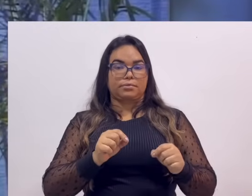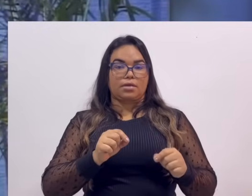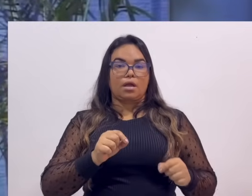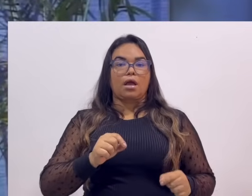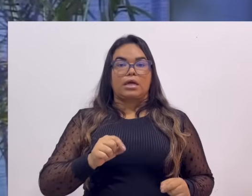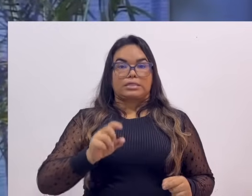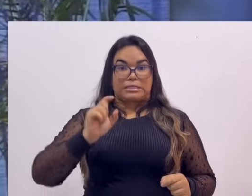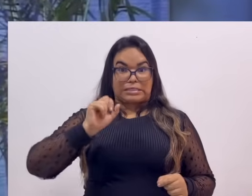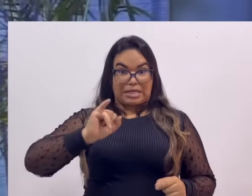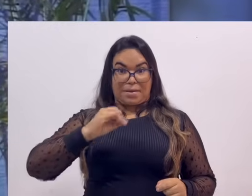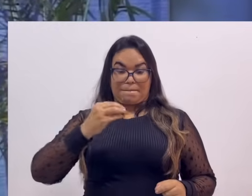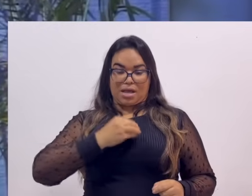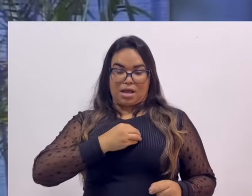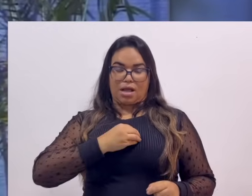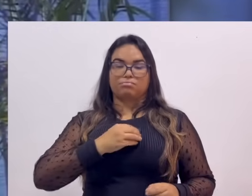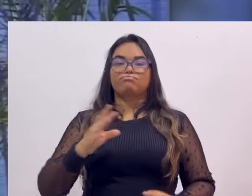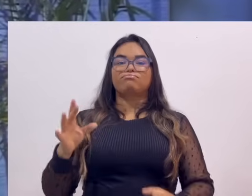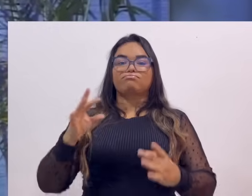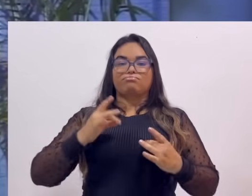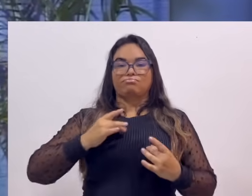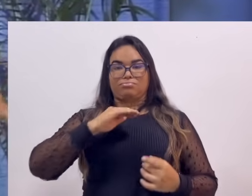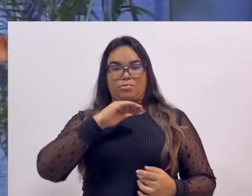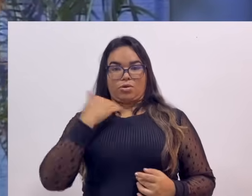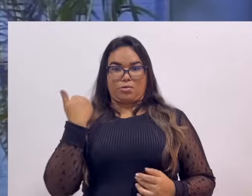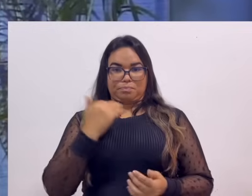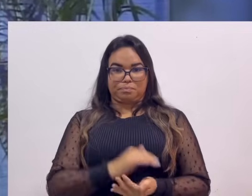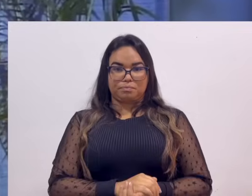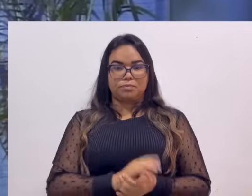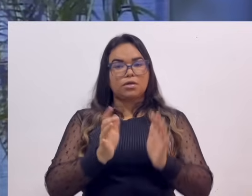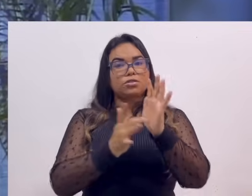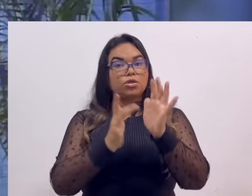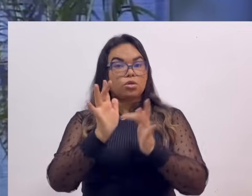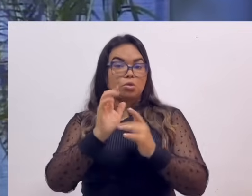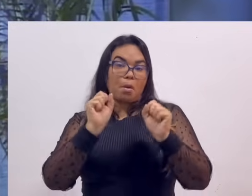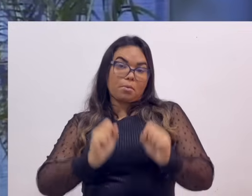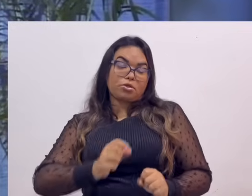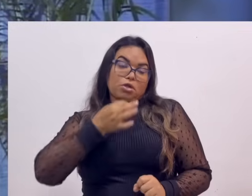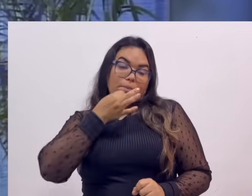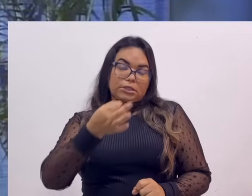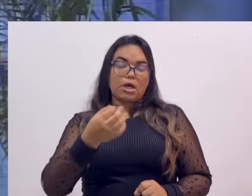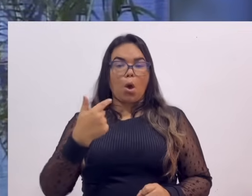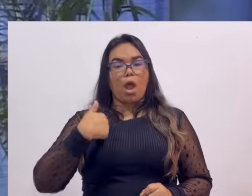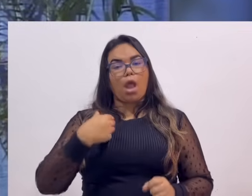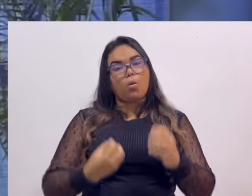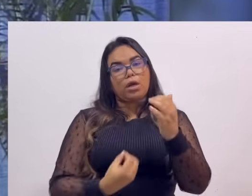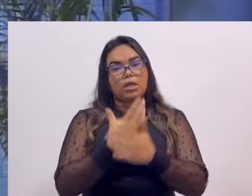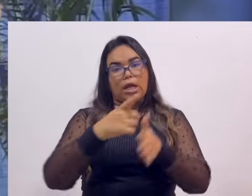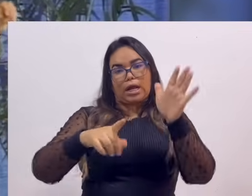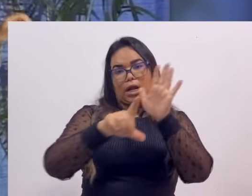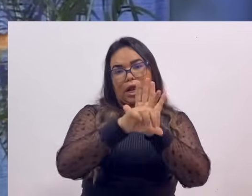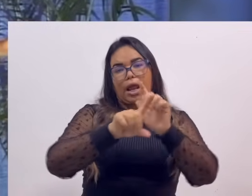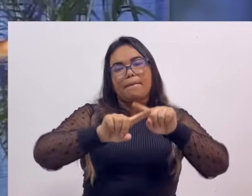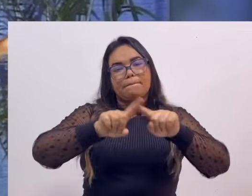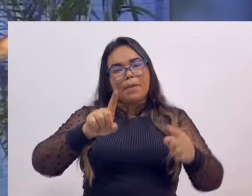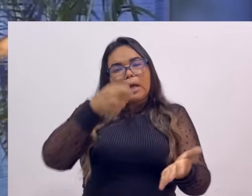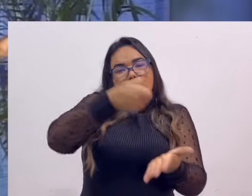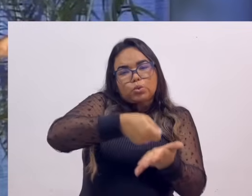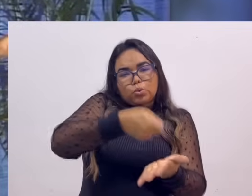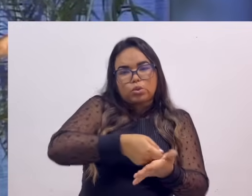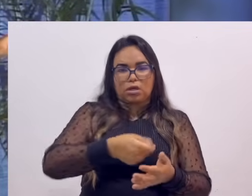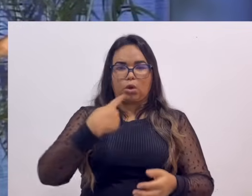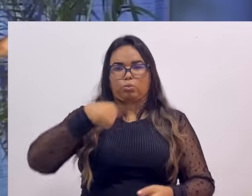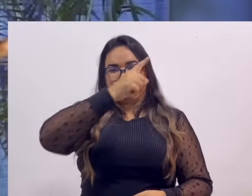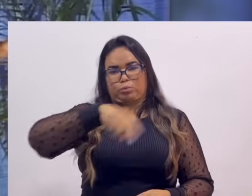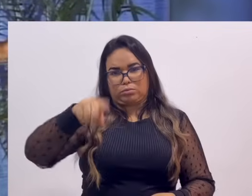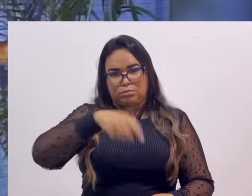Mas Cristo poderia ter dito, eu fiz uma lei, mas essa lei era muito dura para vocês. Por isso, vamos anular